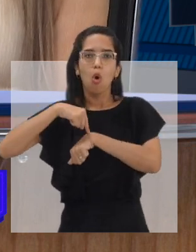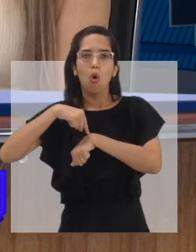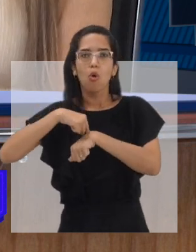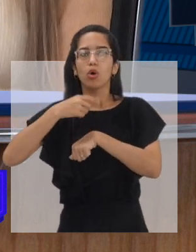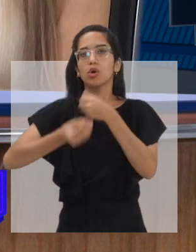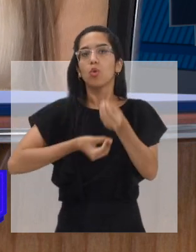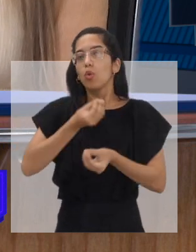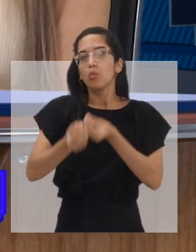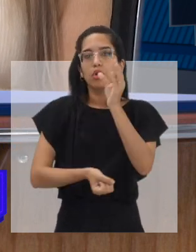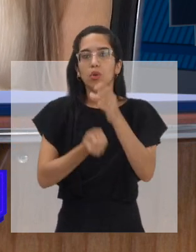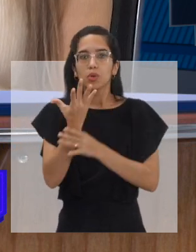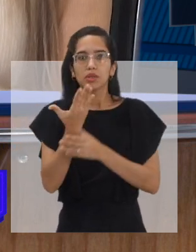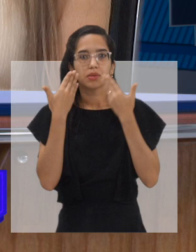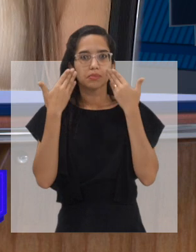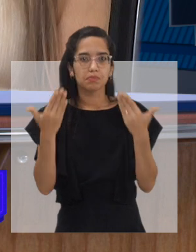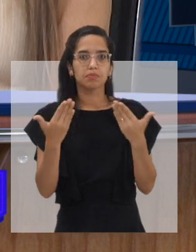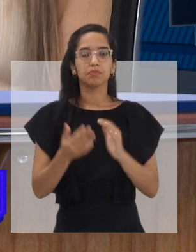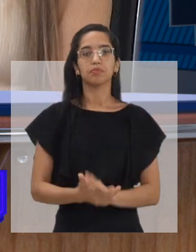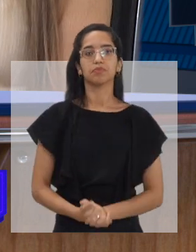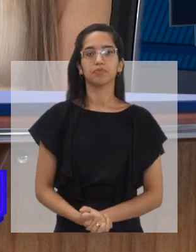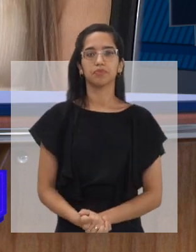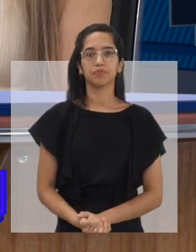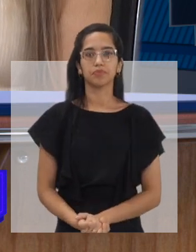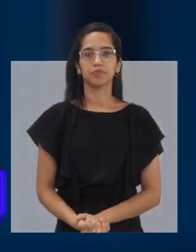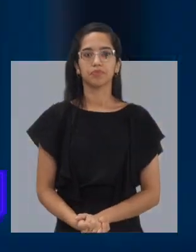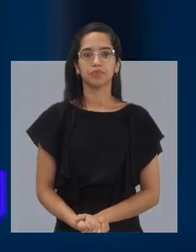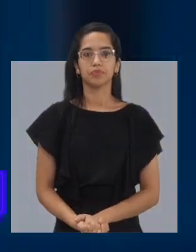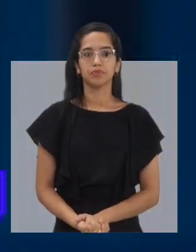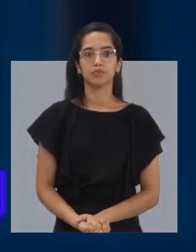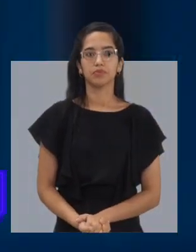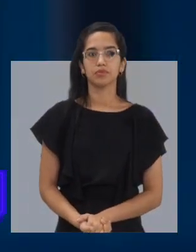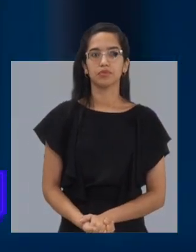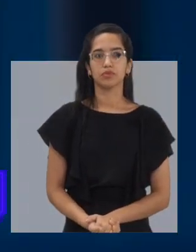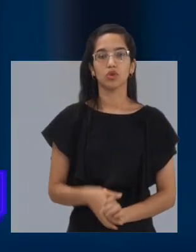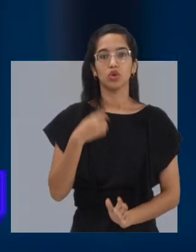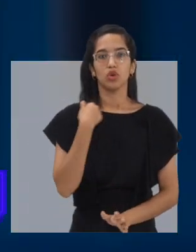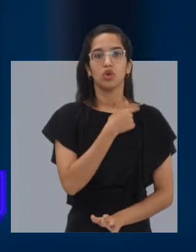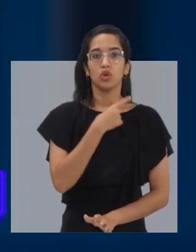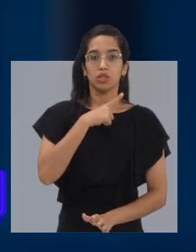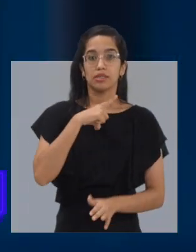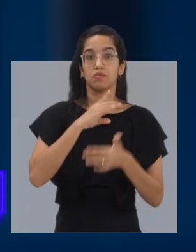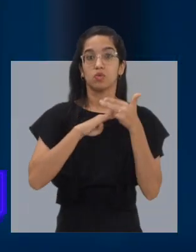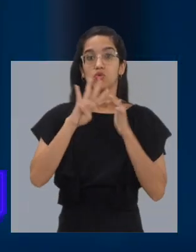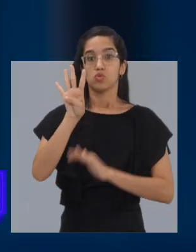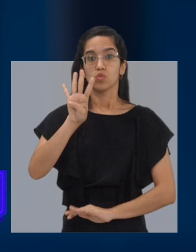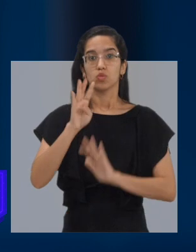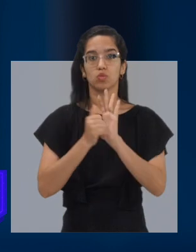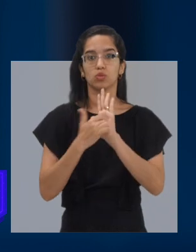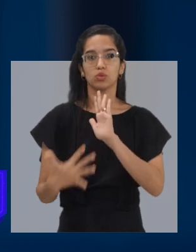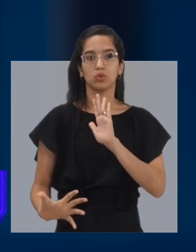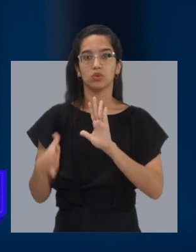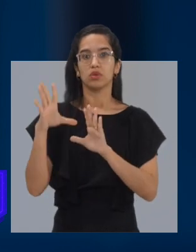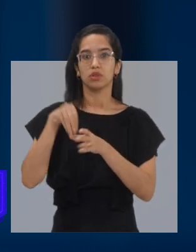para a gente aqui a respeito desses horários dessas palestras? Nós estamos com 4 atividades para essa Semana Sim. Nacional do